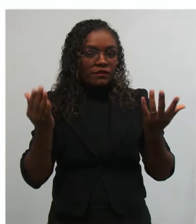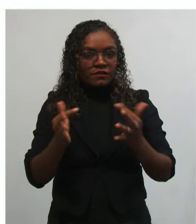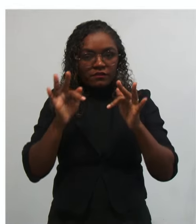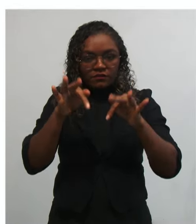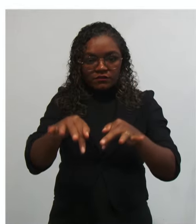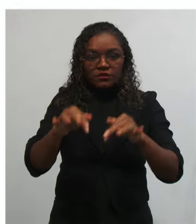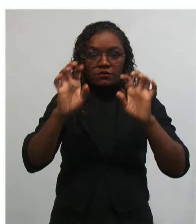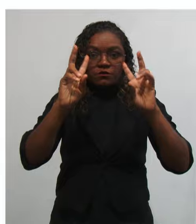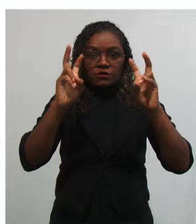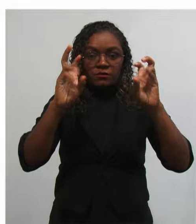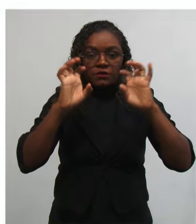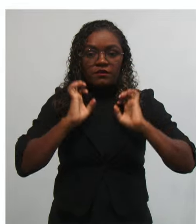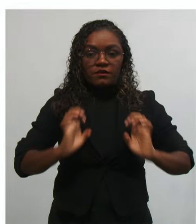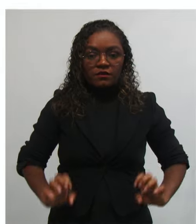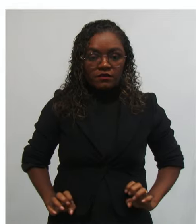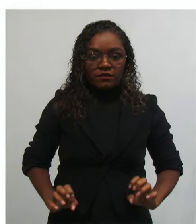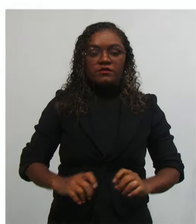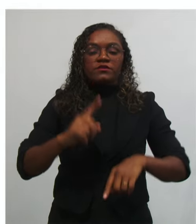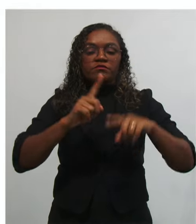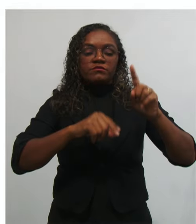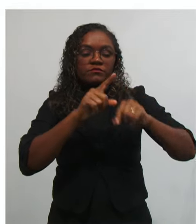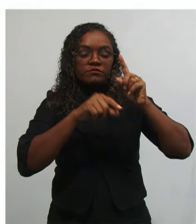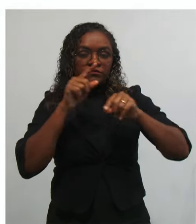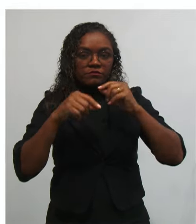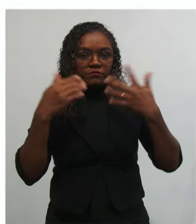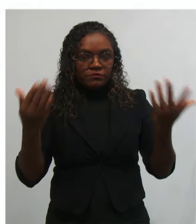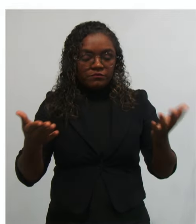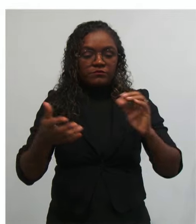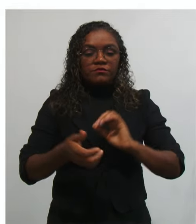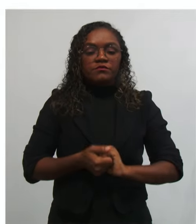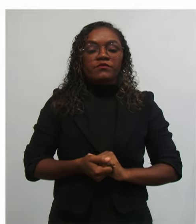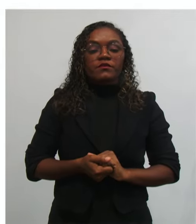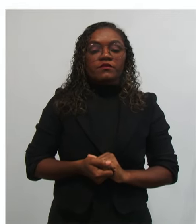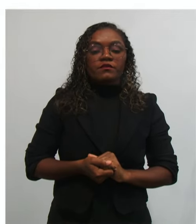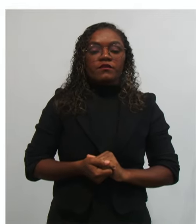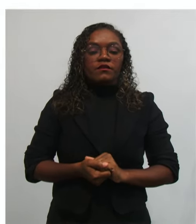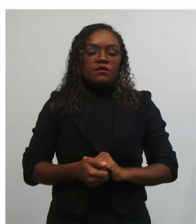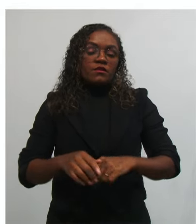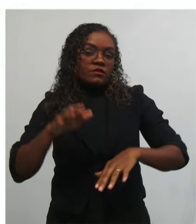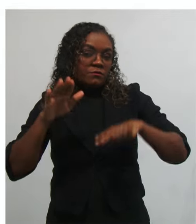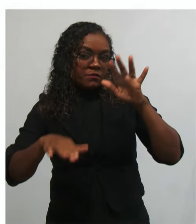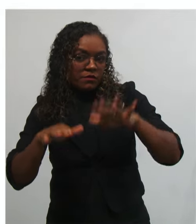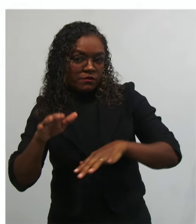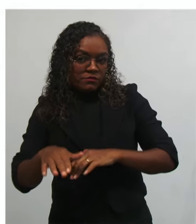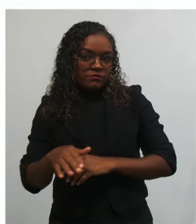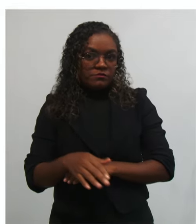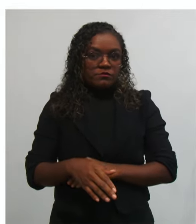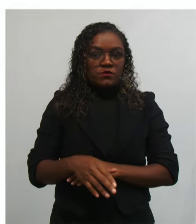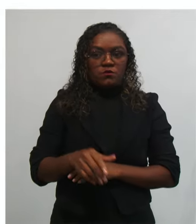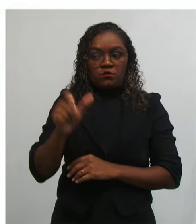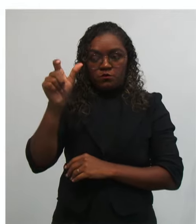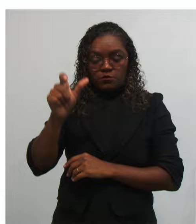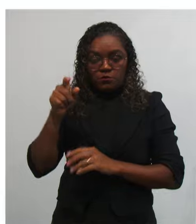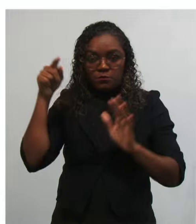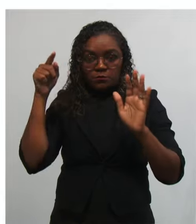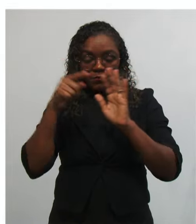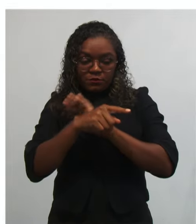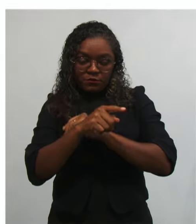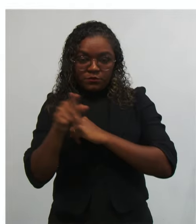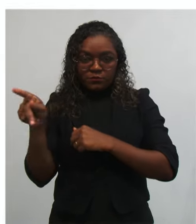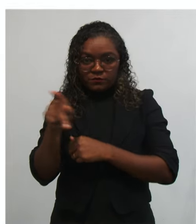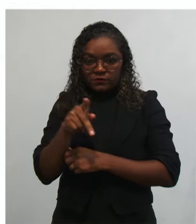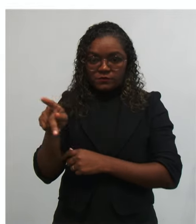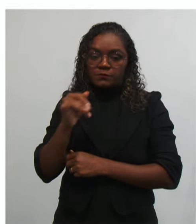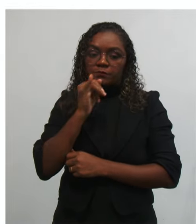da ética na escolha dos instrumentos não é tão verdade que os professores eh perguntam simples e